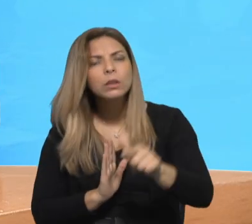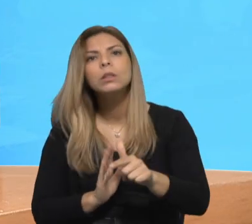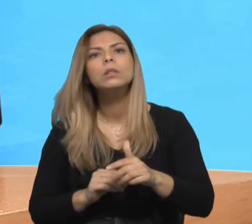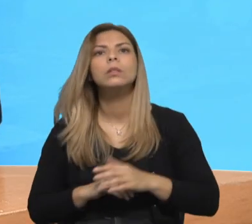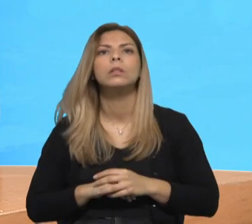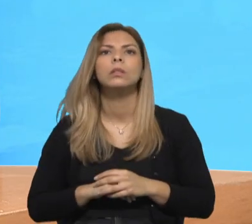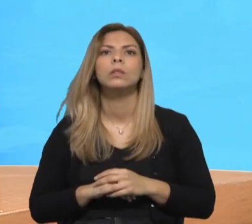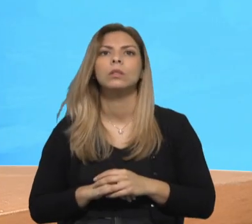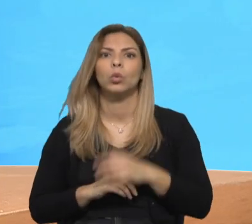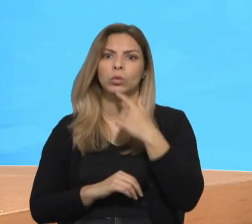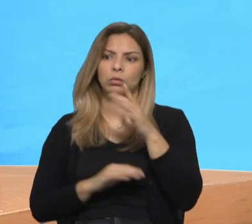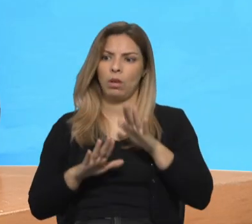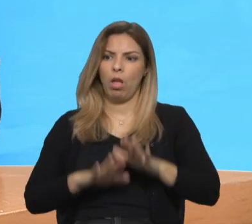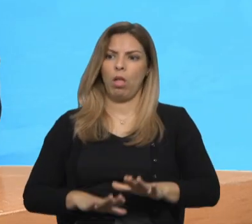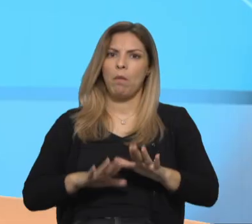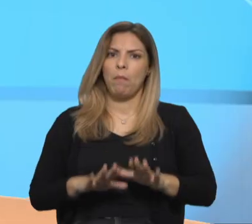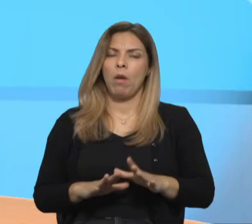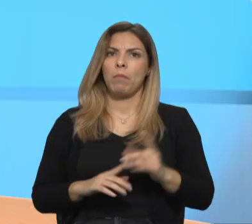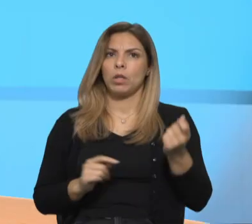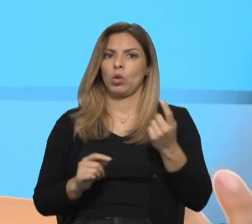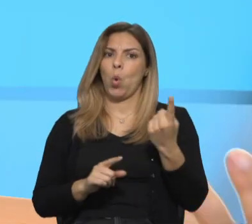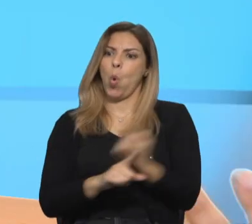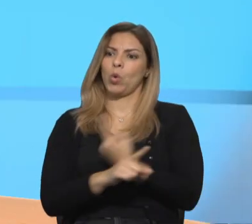D. Jorge, calma lá, nós estamos a falar de coisas